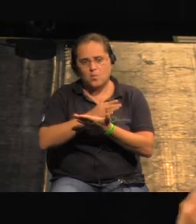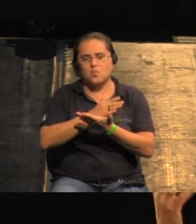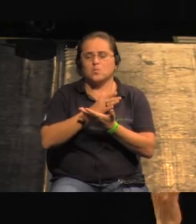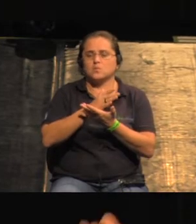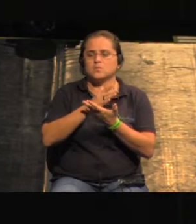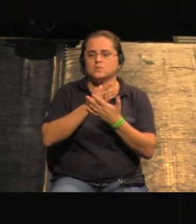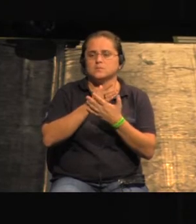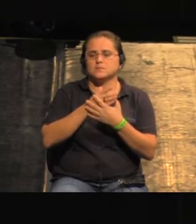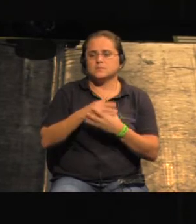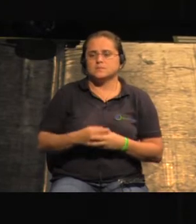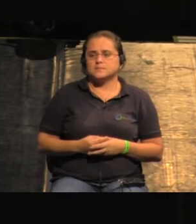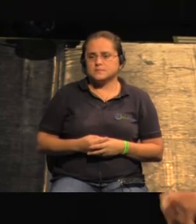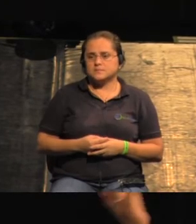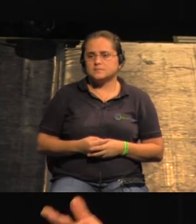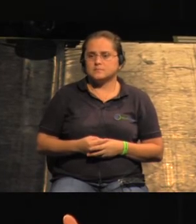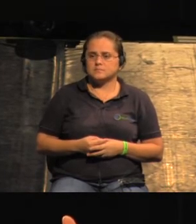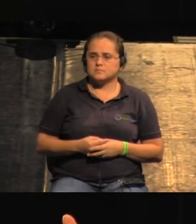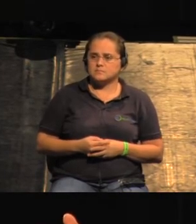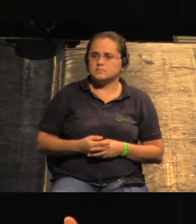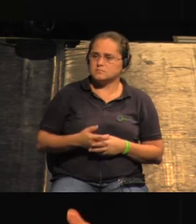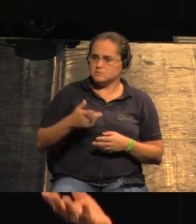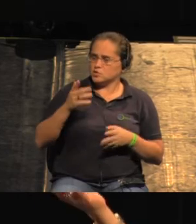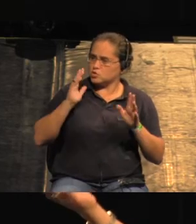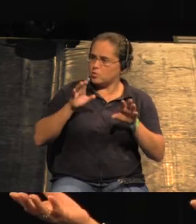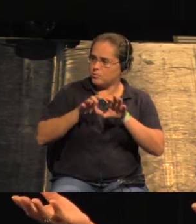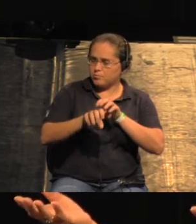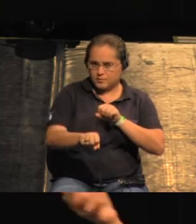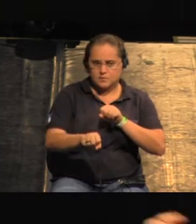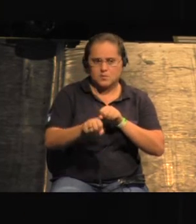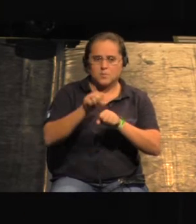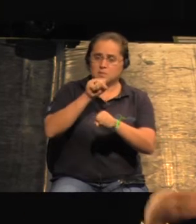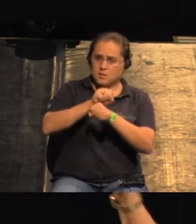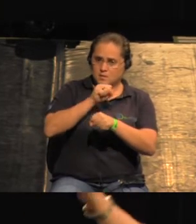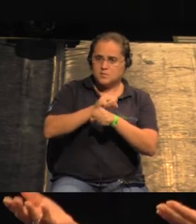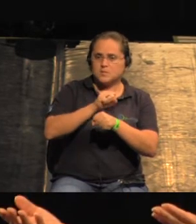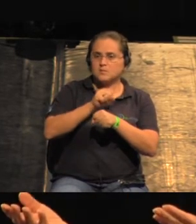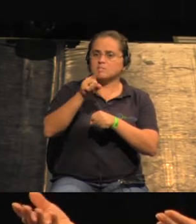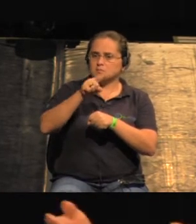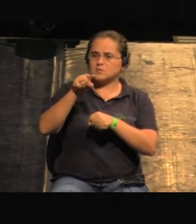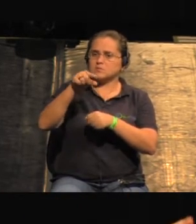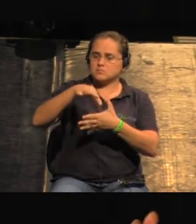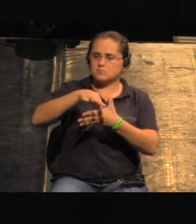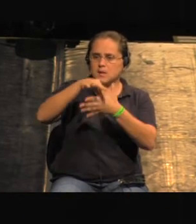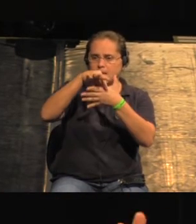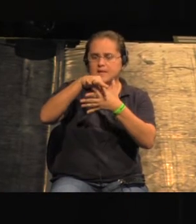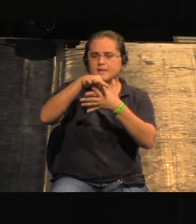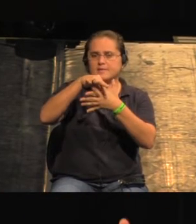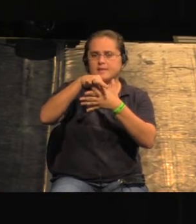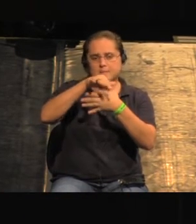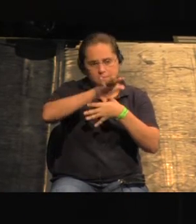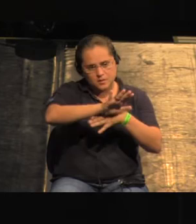vocês, alguns de vocês, enquanto oficiais eleitos, eu espero que vocês se